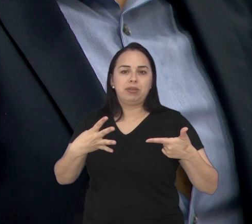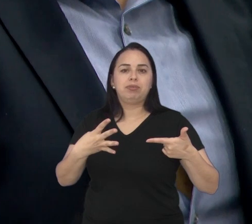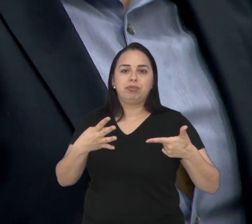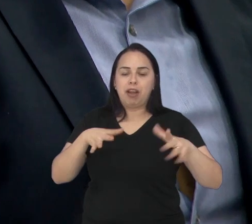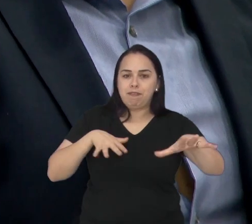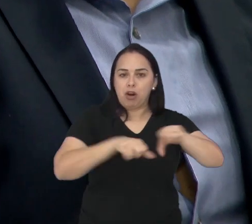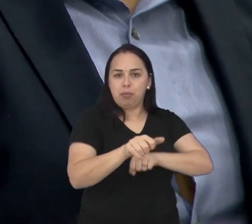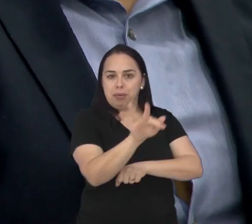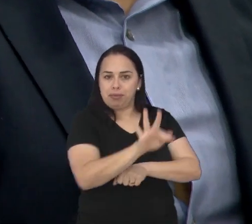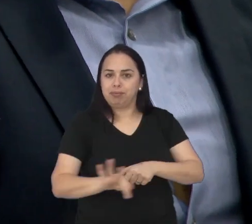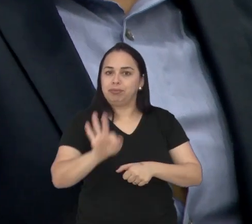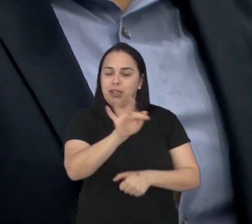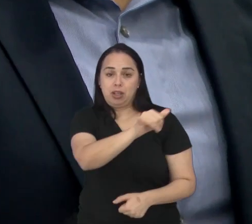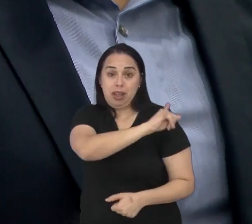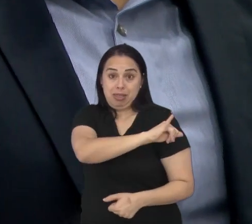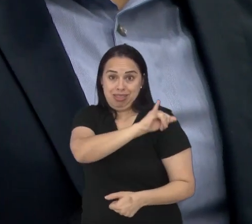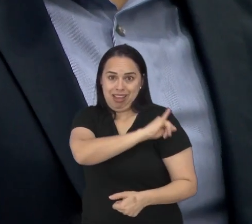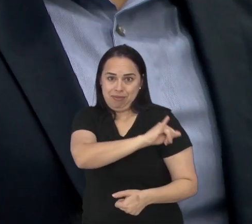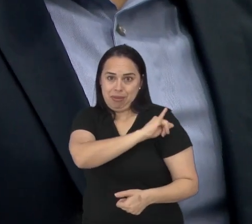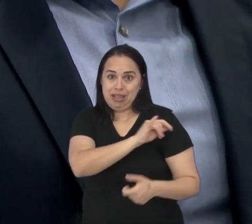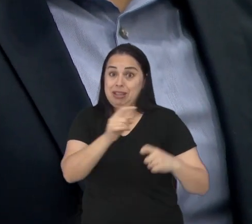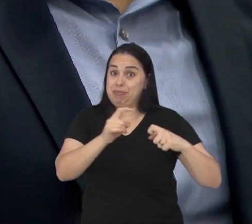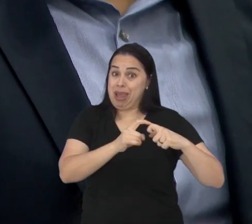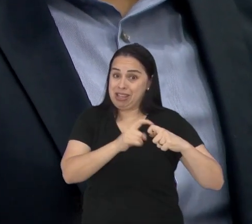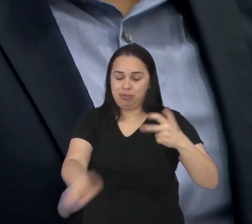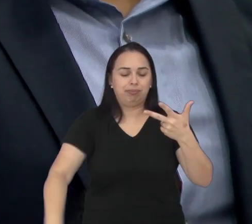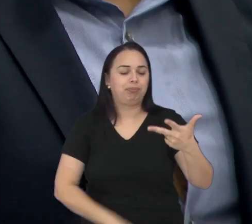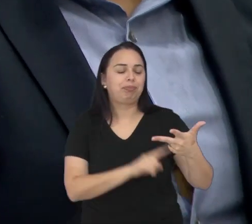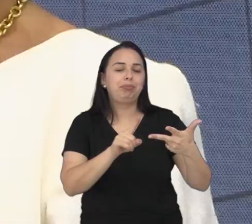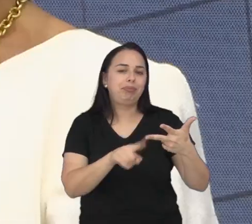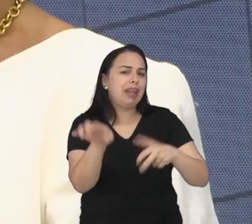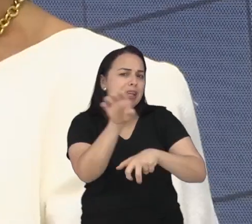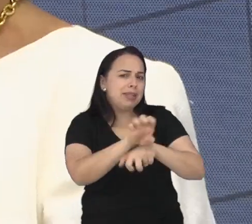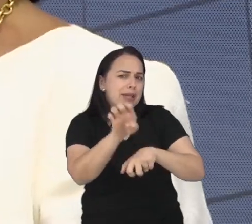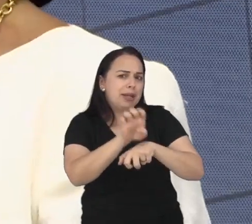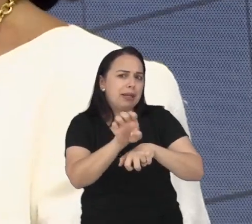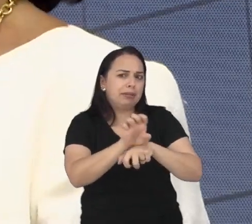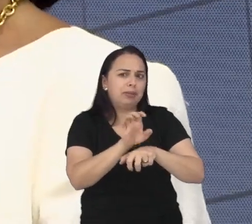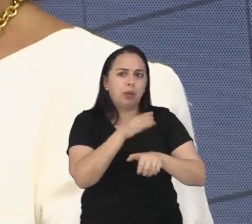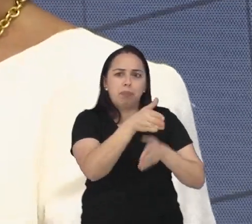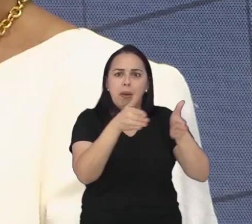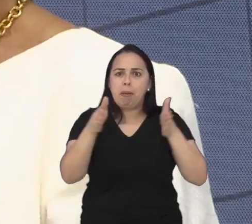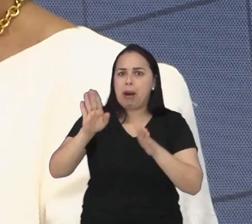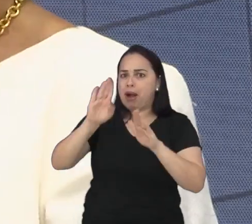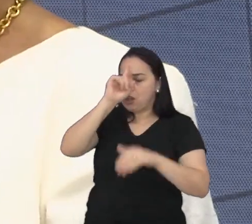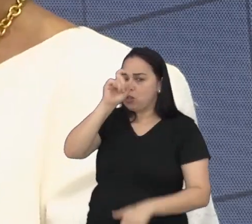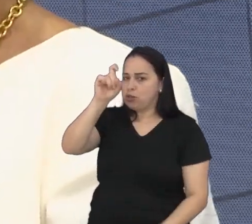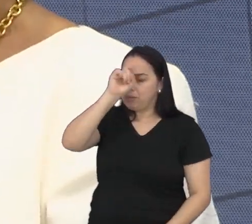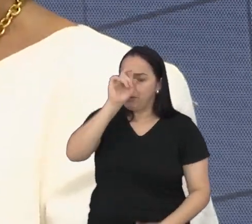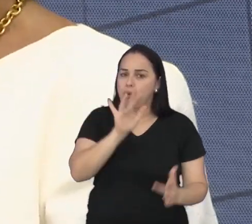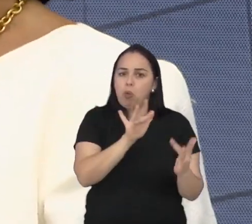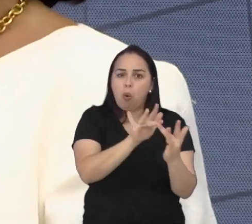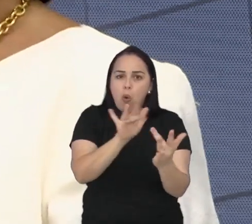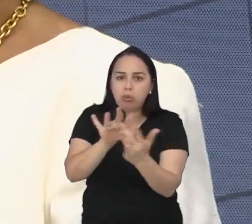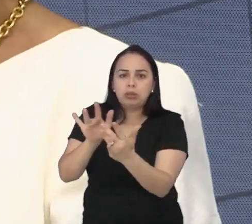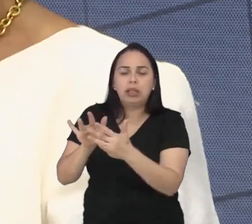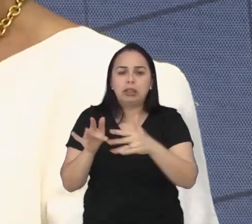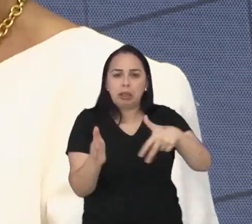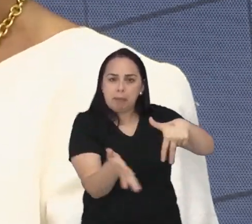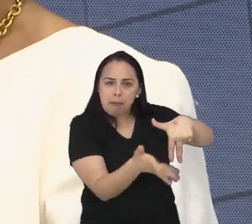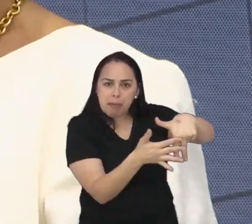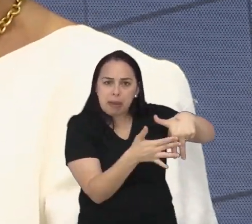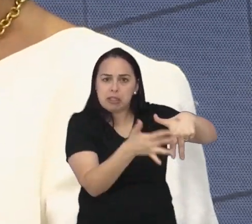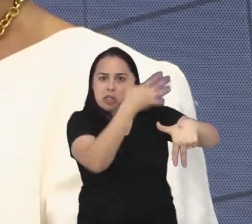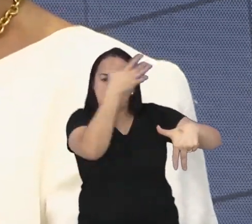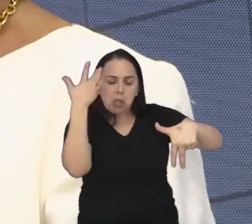em medicina pela Universidade Federal Fluminense, no Rio de Janeiro. Estagiou em diversos hospitais, onde teve contato